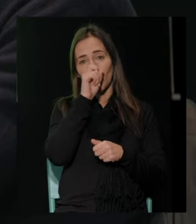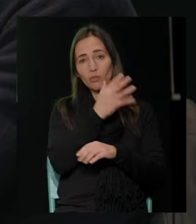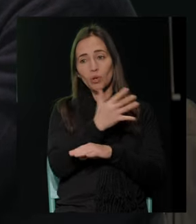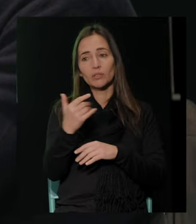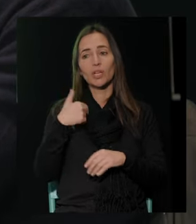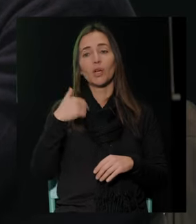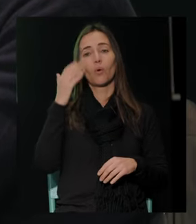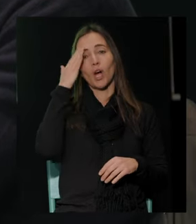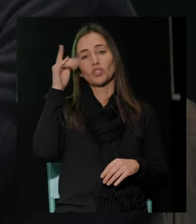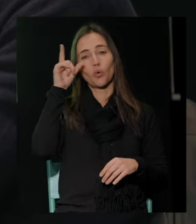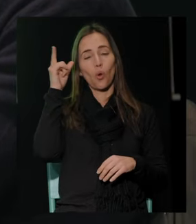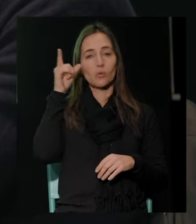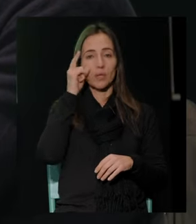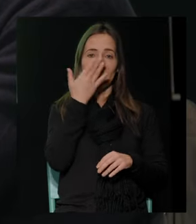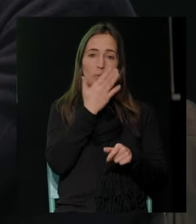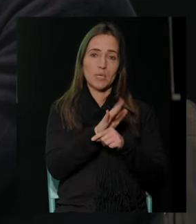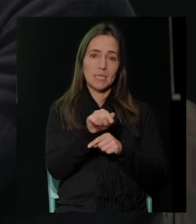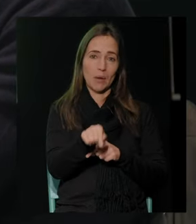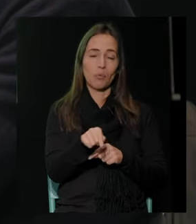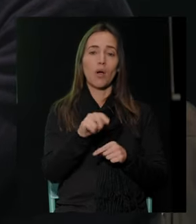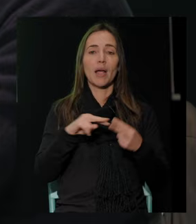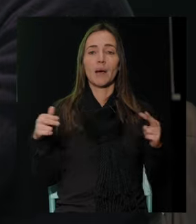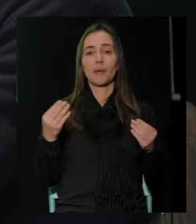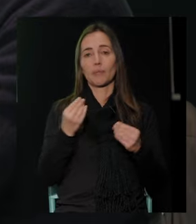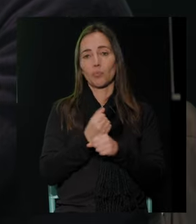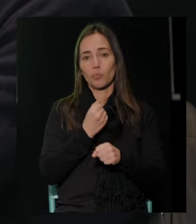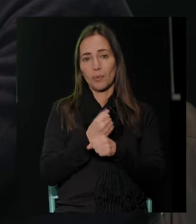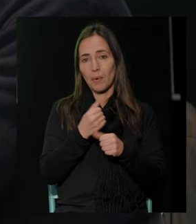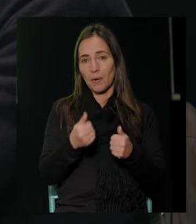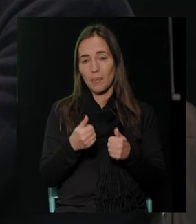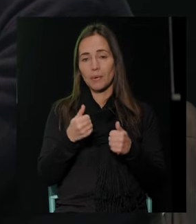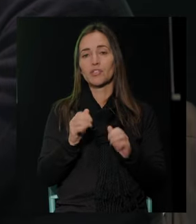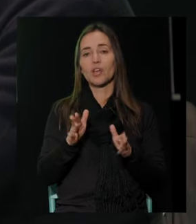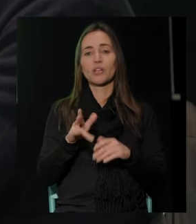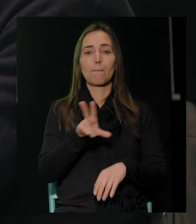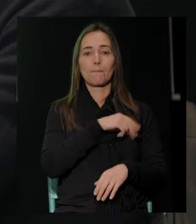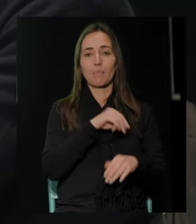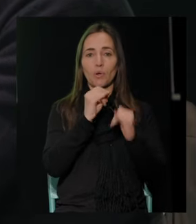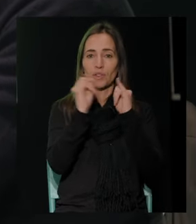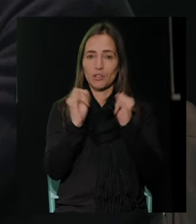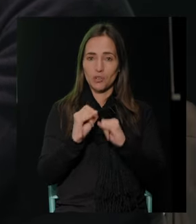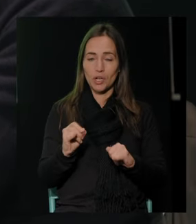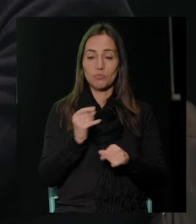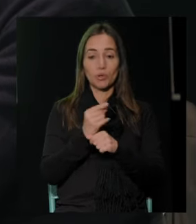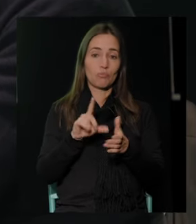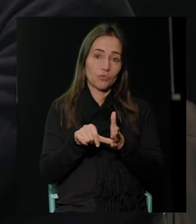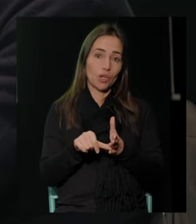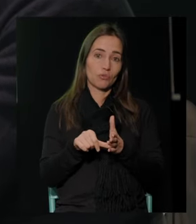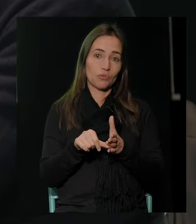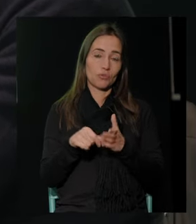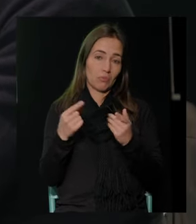que Lousada é um exemplo nessa questão. A Câmara trabalha muito bem e já recebeu prémios internacionais, inclusive, por ter projetos